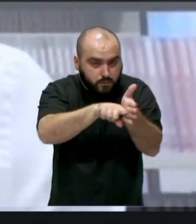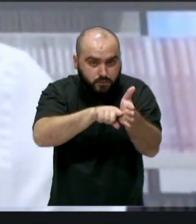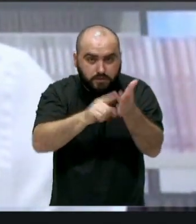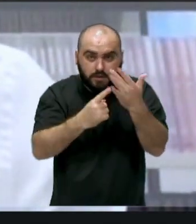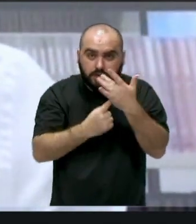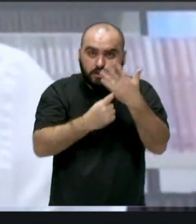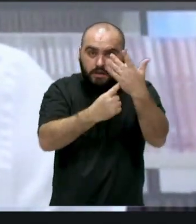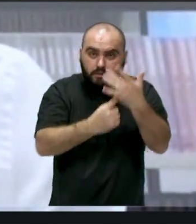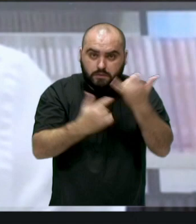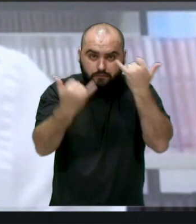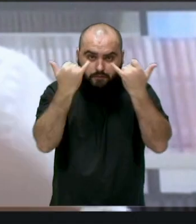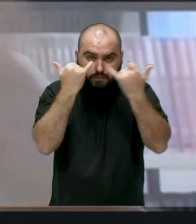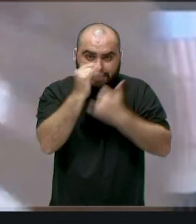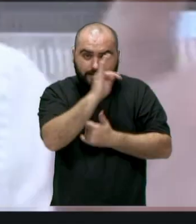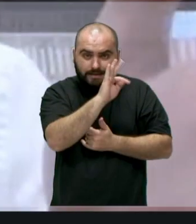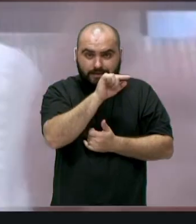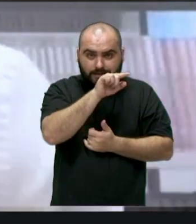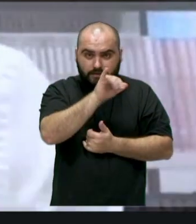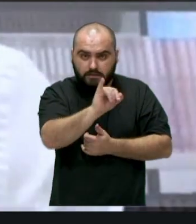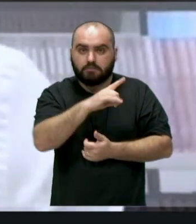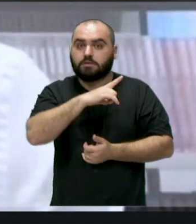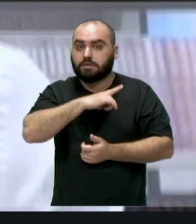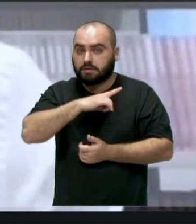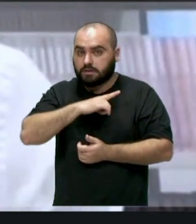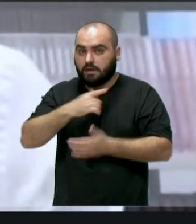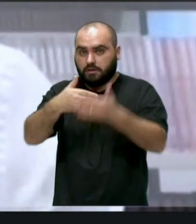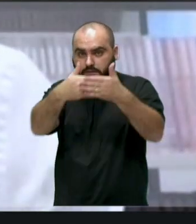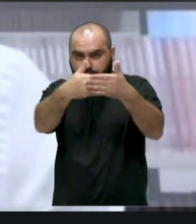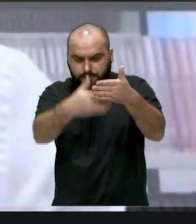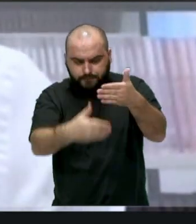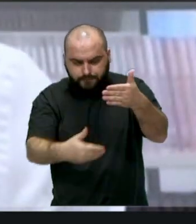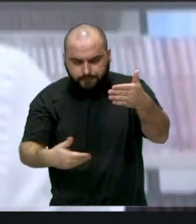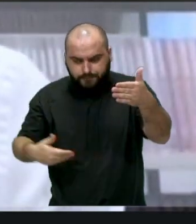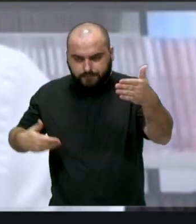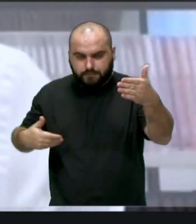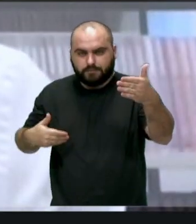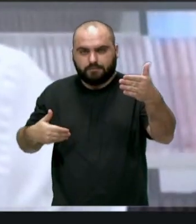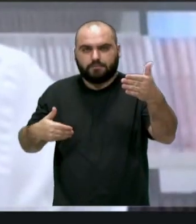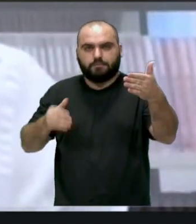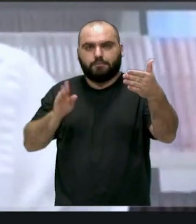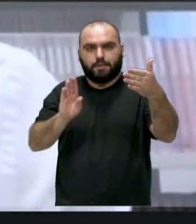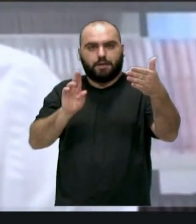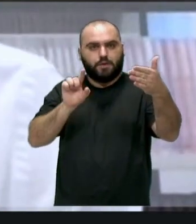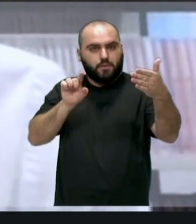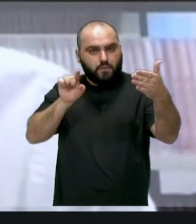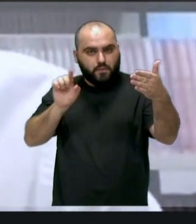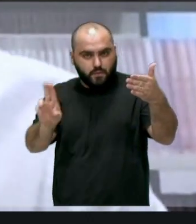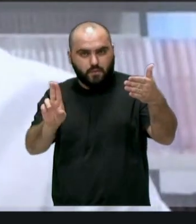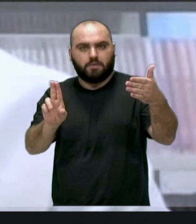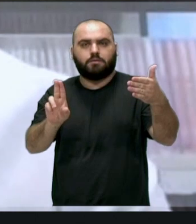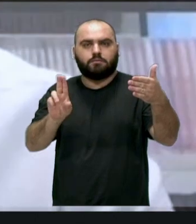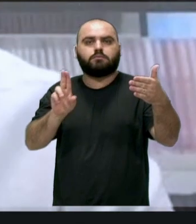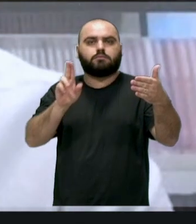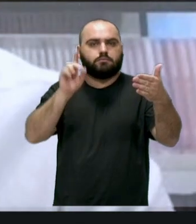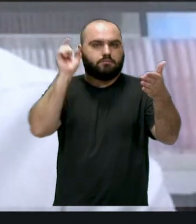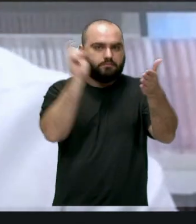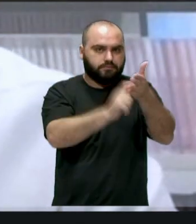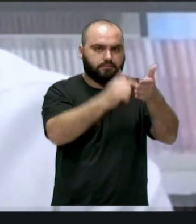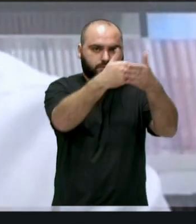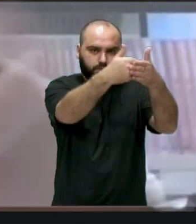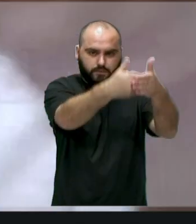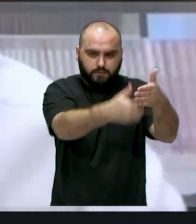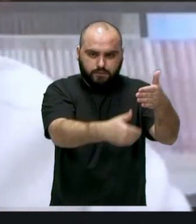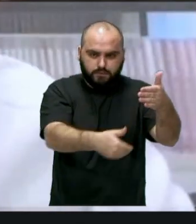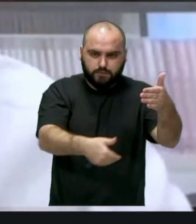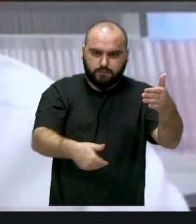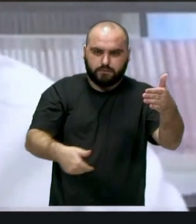informação e tem o boletim de urna, que ao final da apuração dos votos, a urna imprime o resultado. Então,